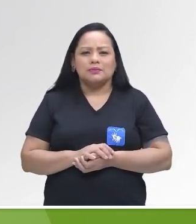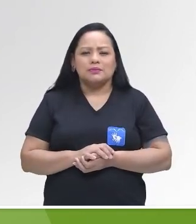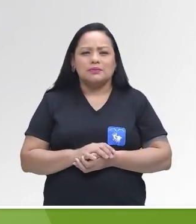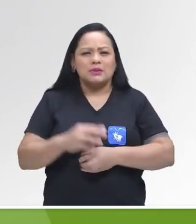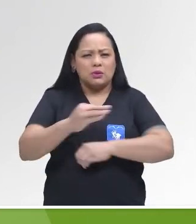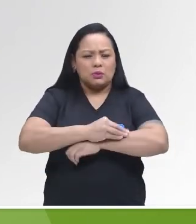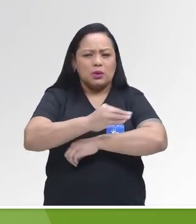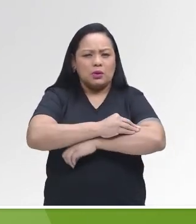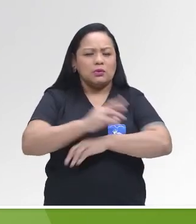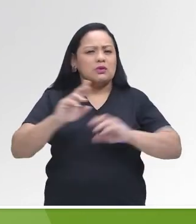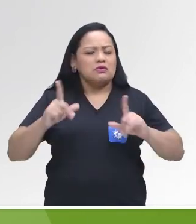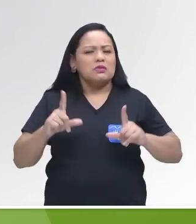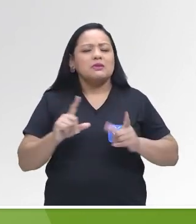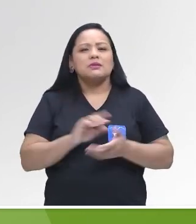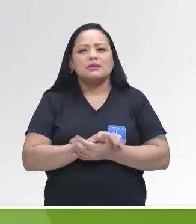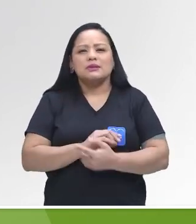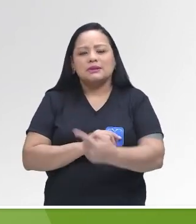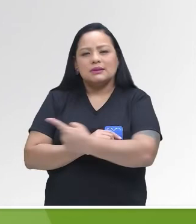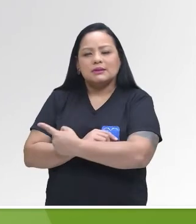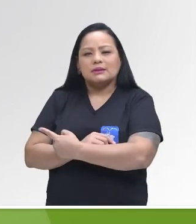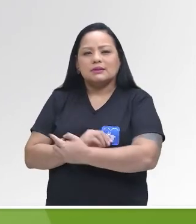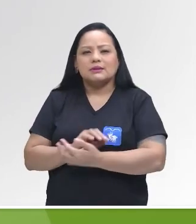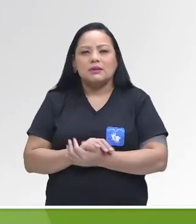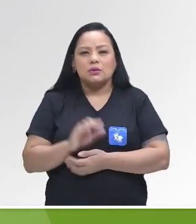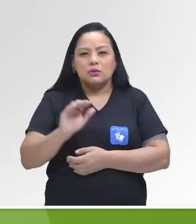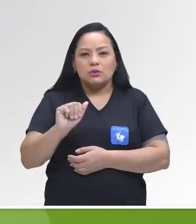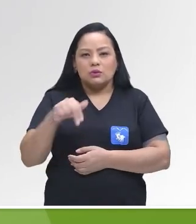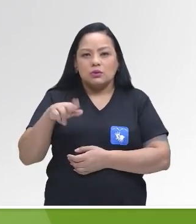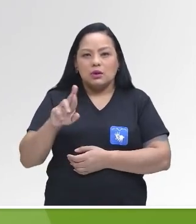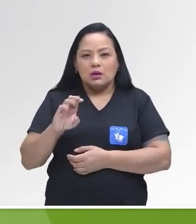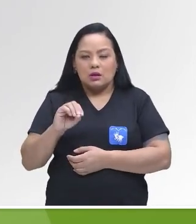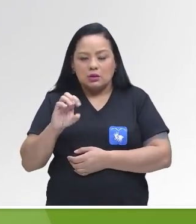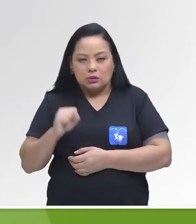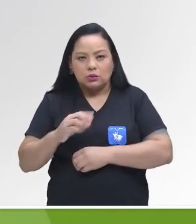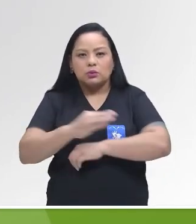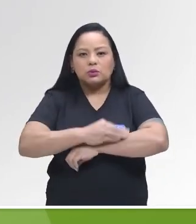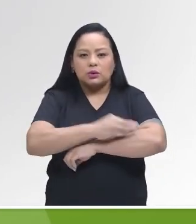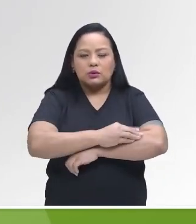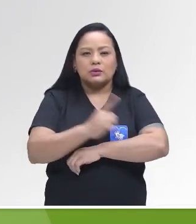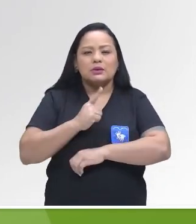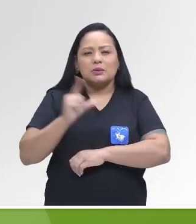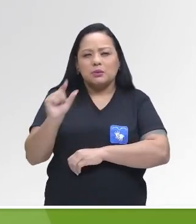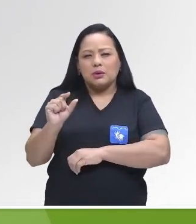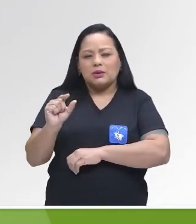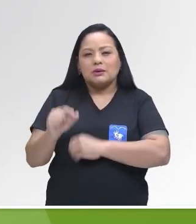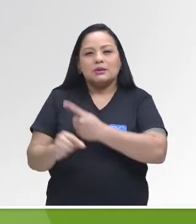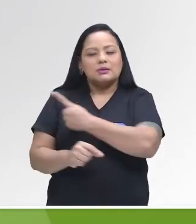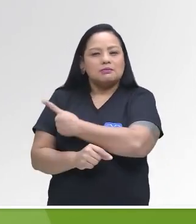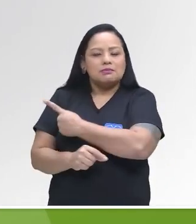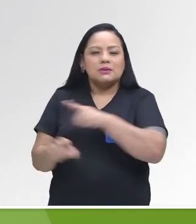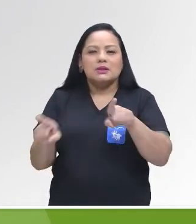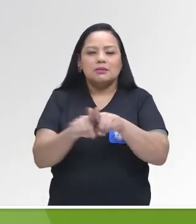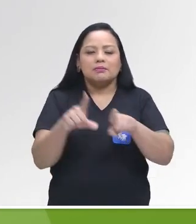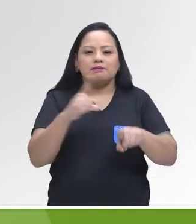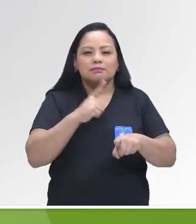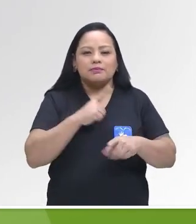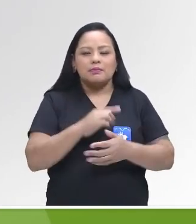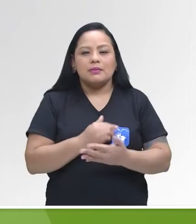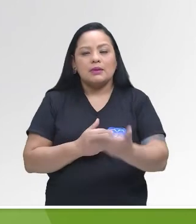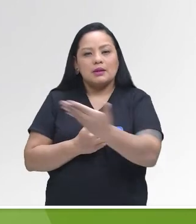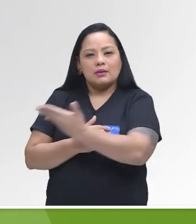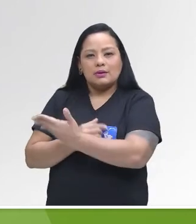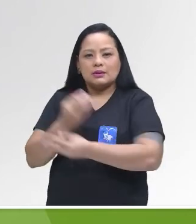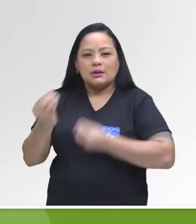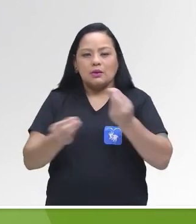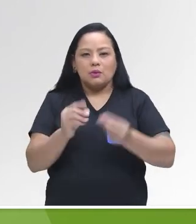sapos, ok? Então os anuros possuem os sapos, as pererecas e as rãs, tá? Então essa aqui é